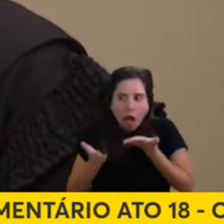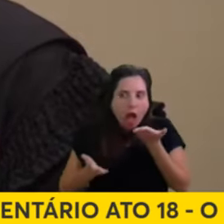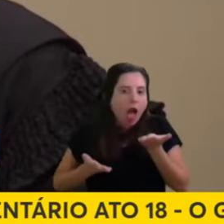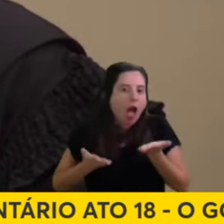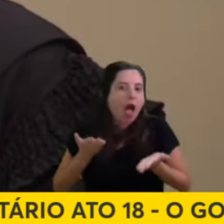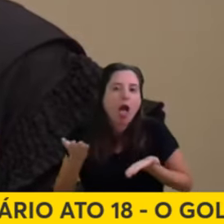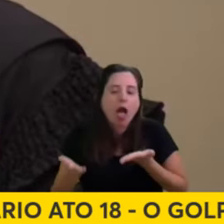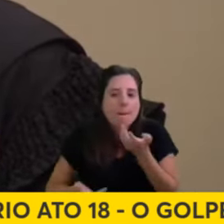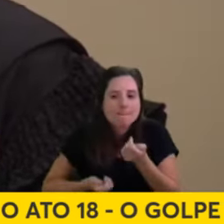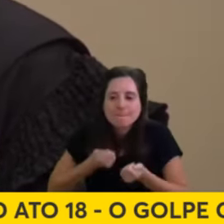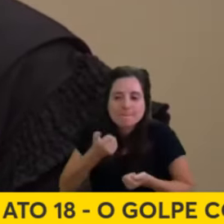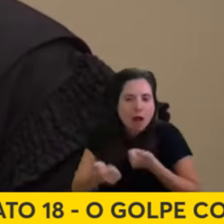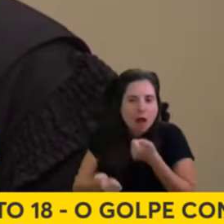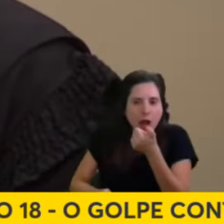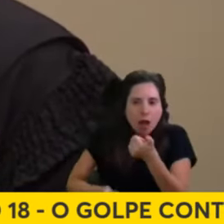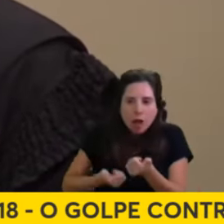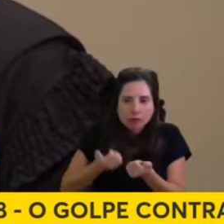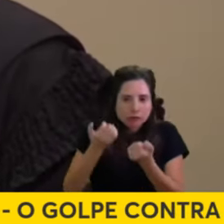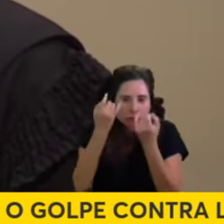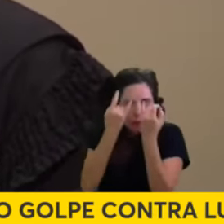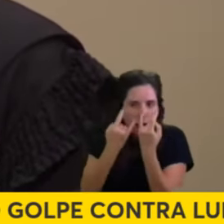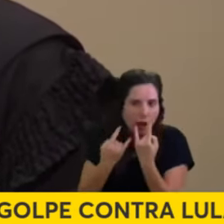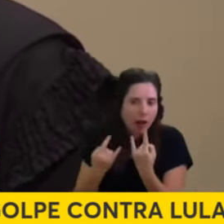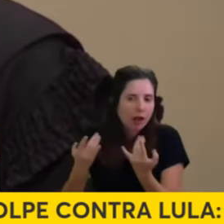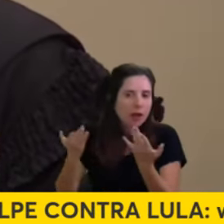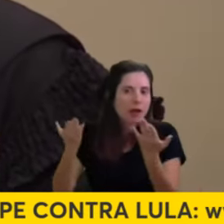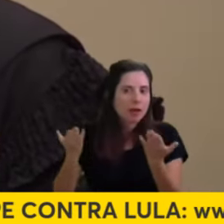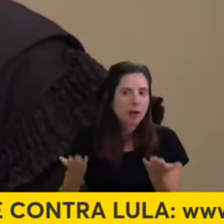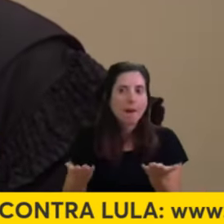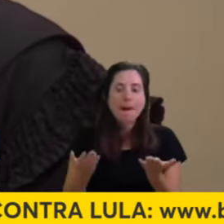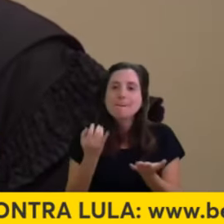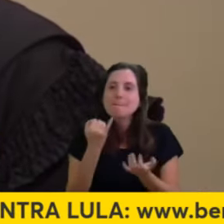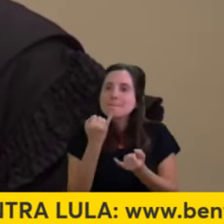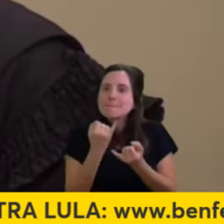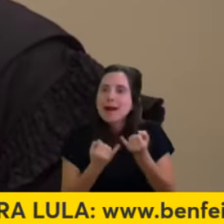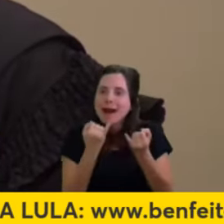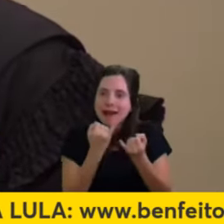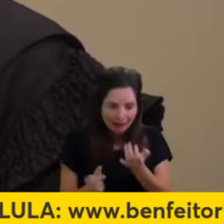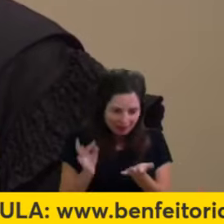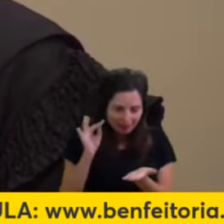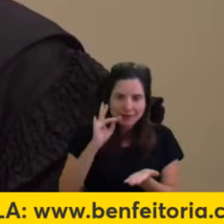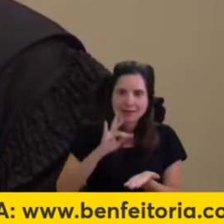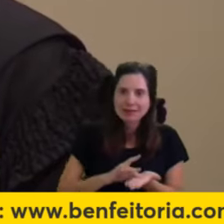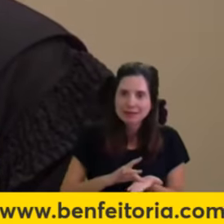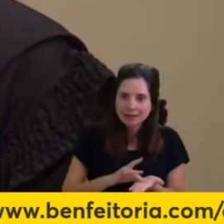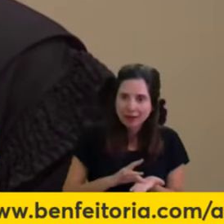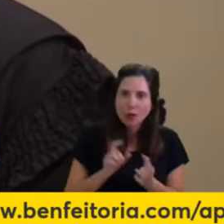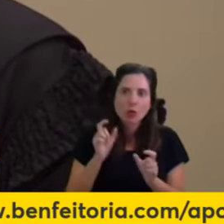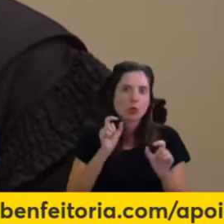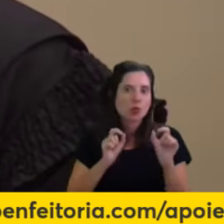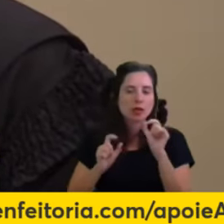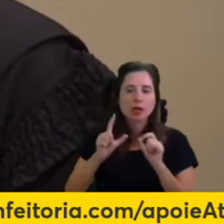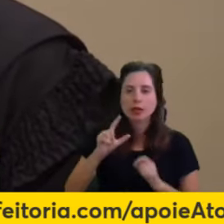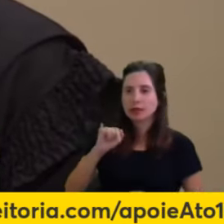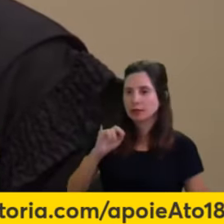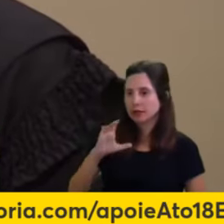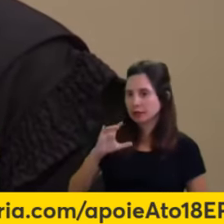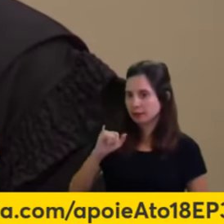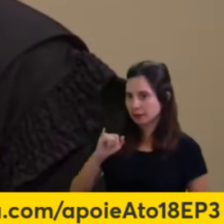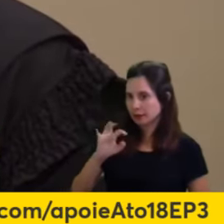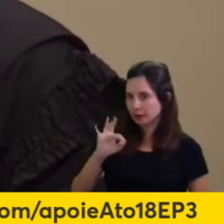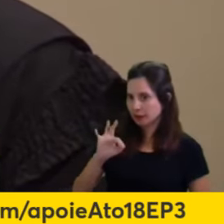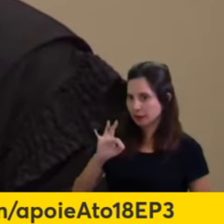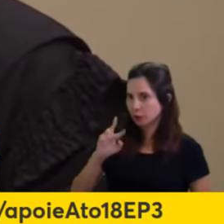vontade de quem praticou o negócio de forma a fazer parecer real o acordo que tem por origem uma ilicitude visando no geral fugir de